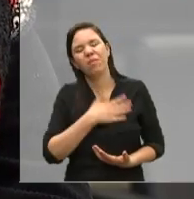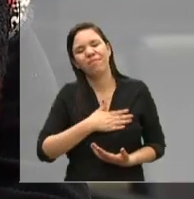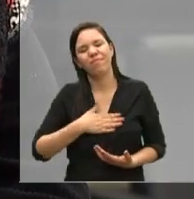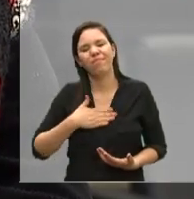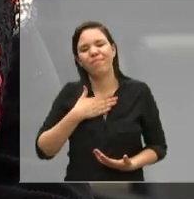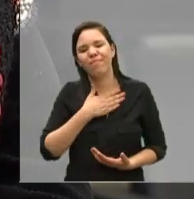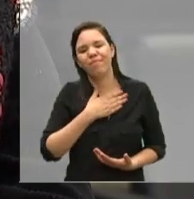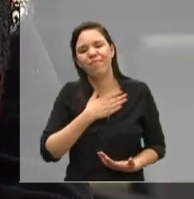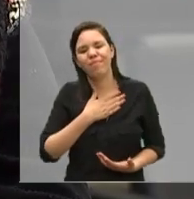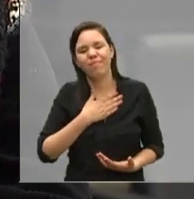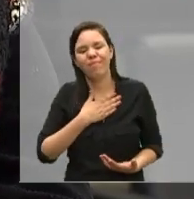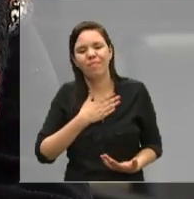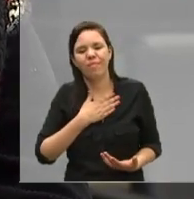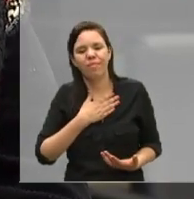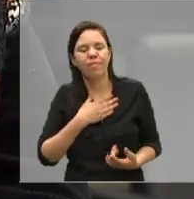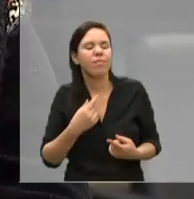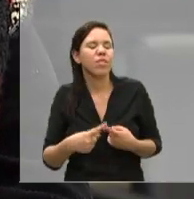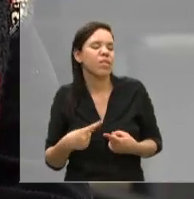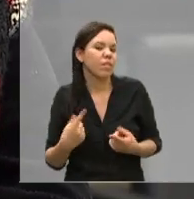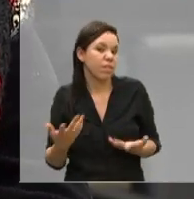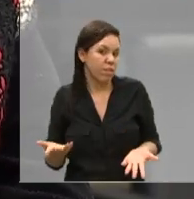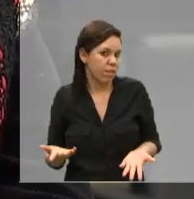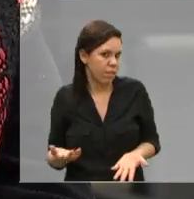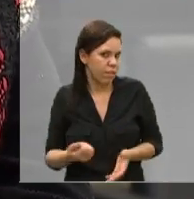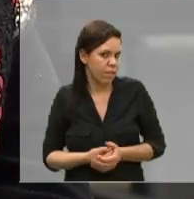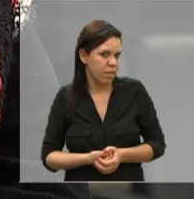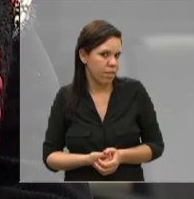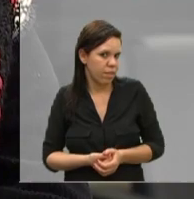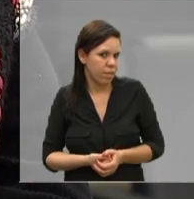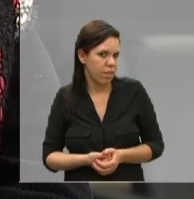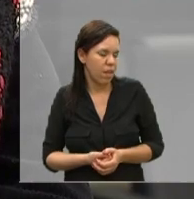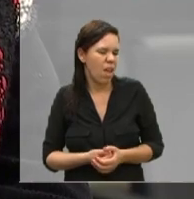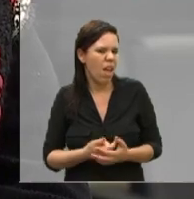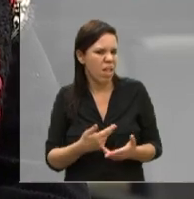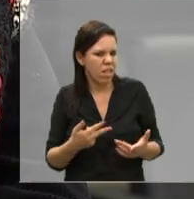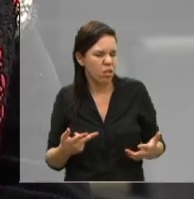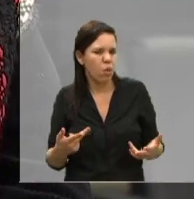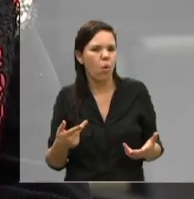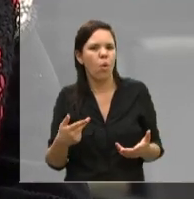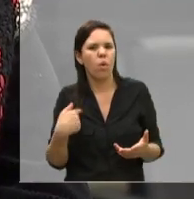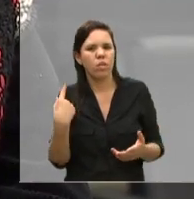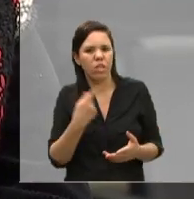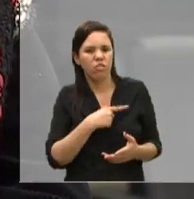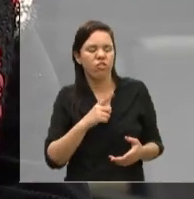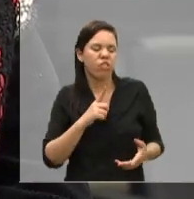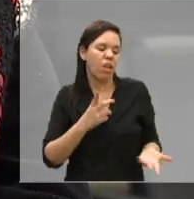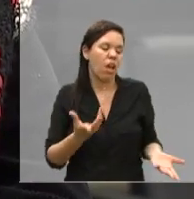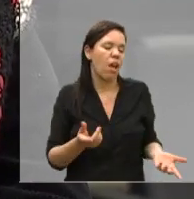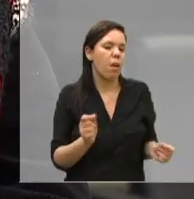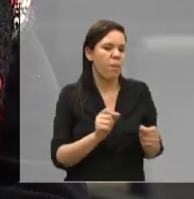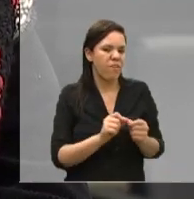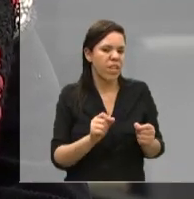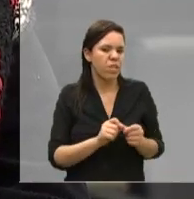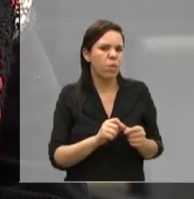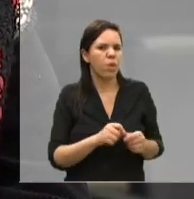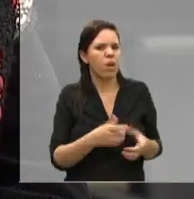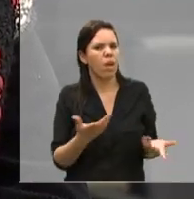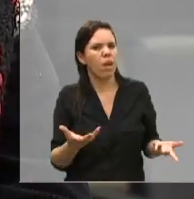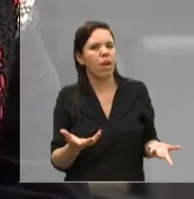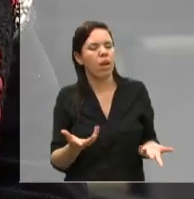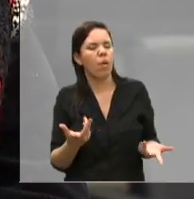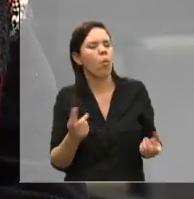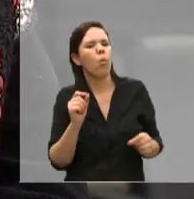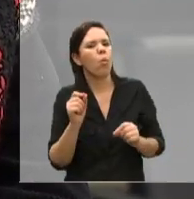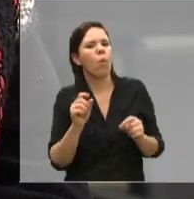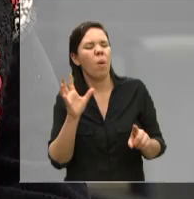verdade, porque a questão assim, né, esses instrumentos que nós temos são instrumentos de pressão.